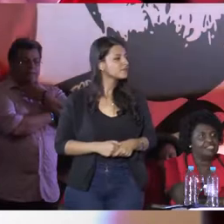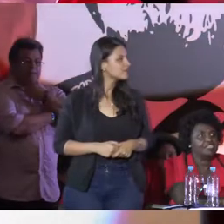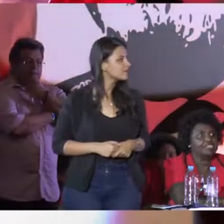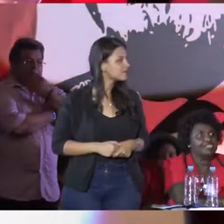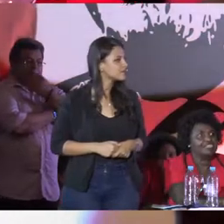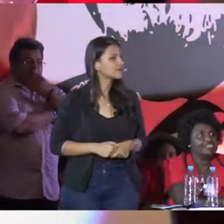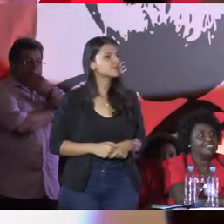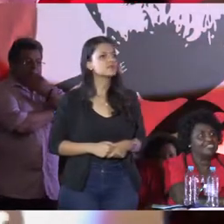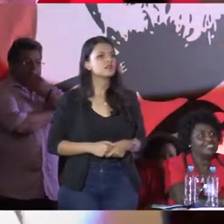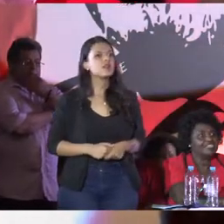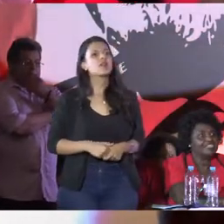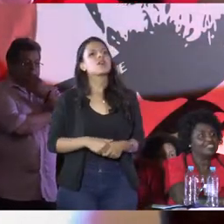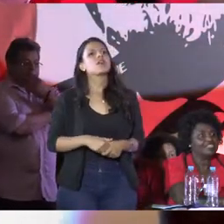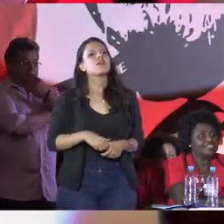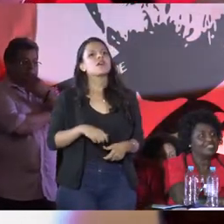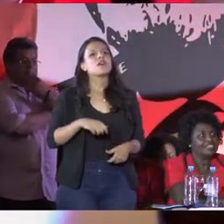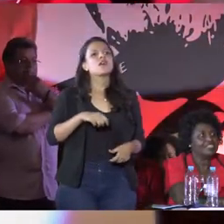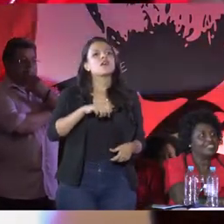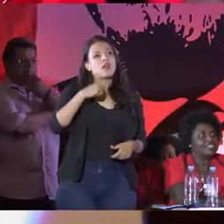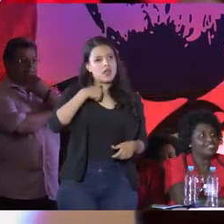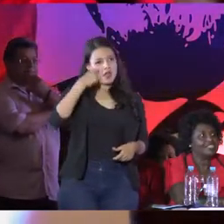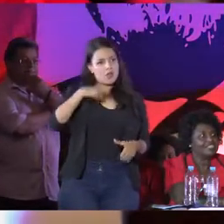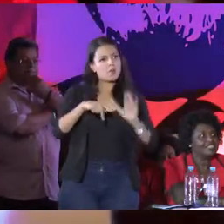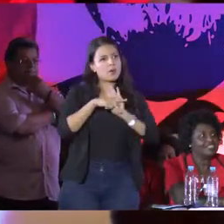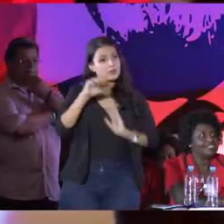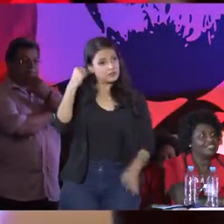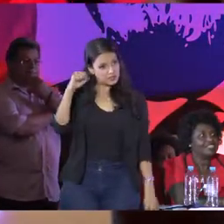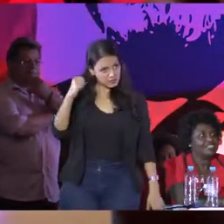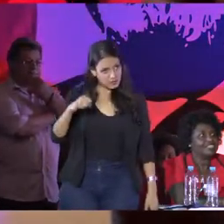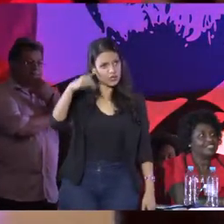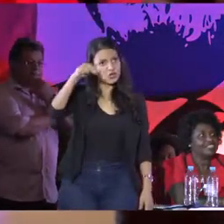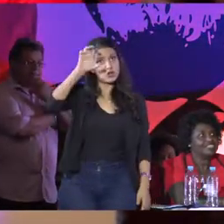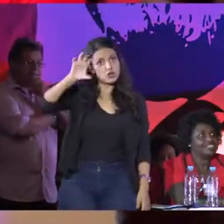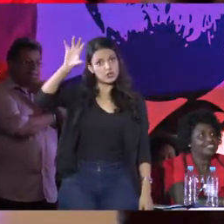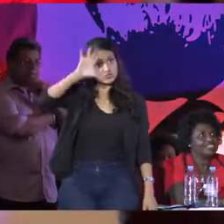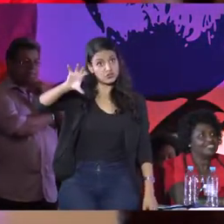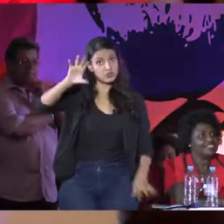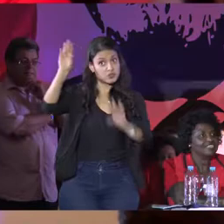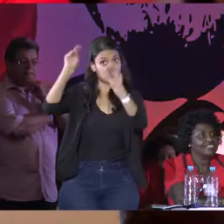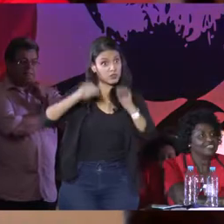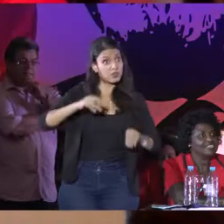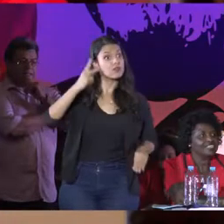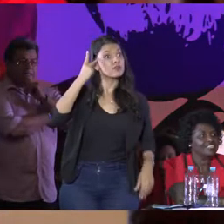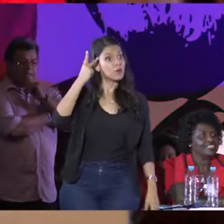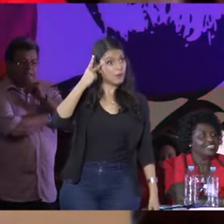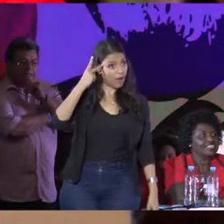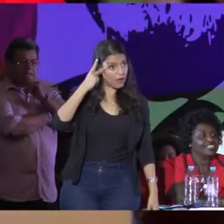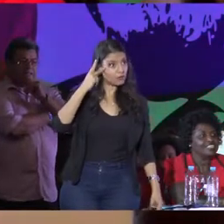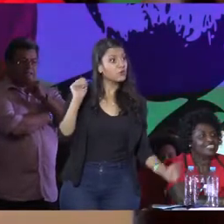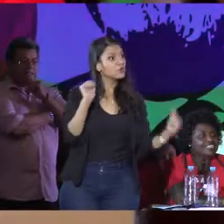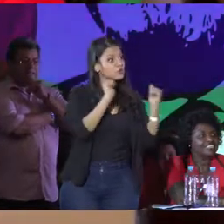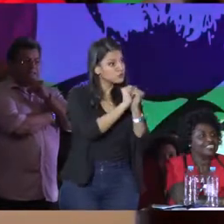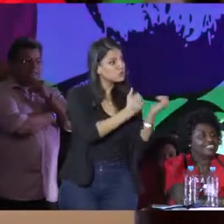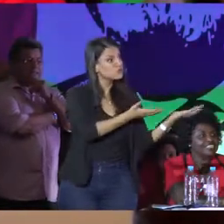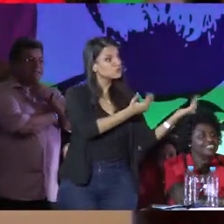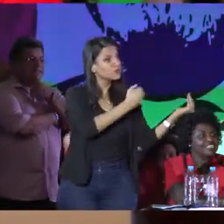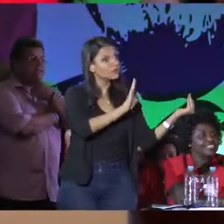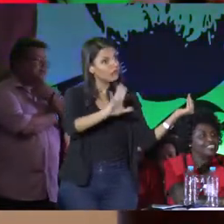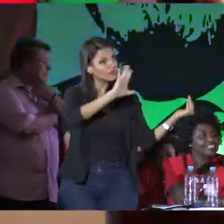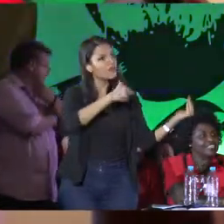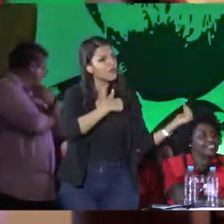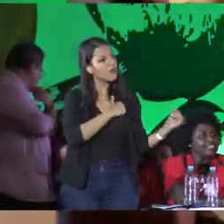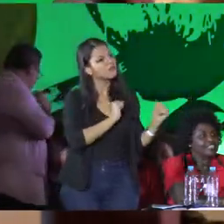Sou Jesse Daiane, sergipana, nordestina, morando aqui em São Paulo agora para construir a luta com a juventude